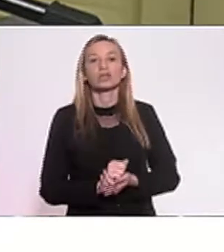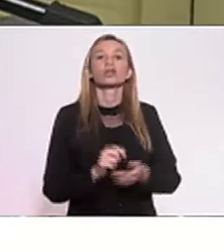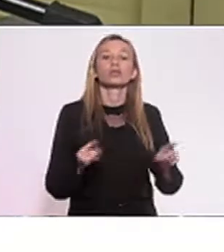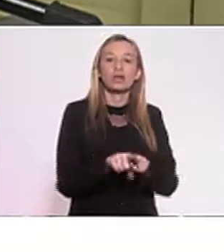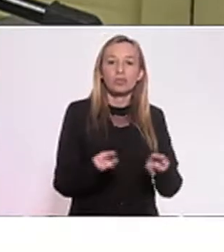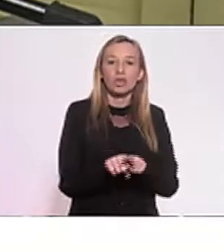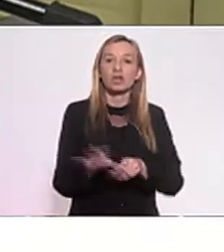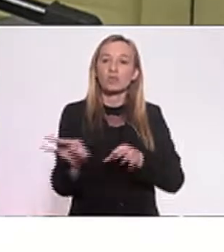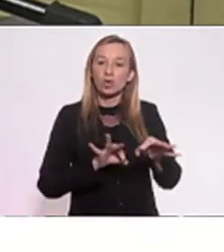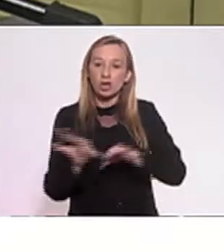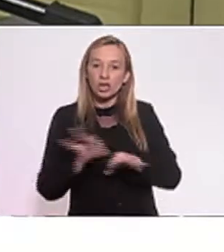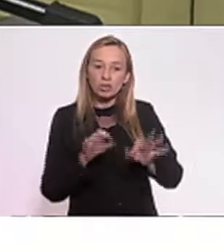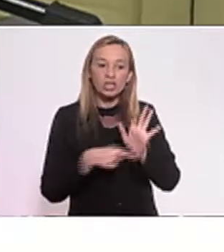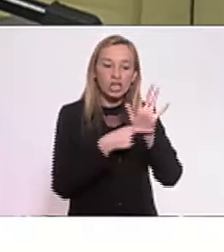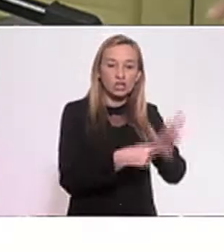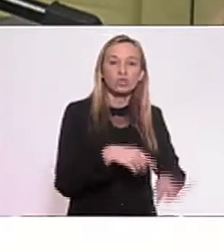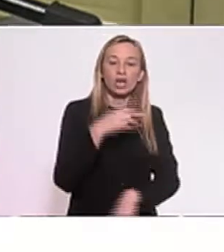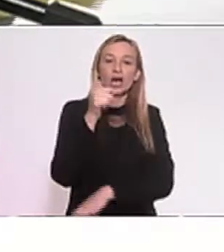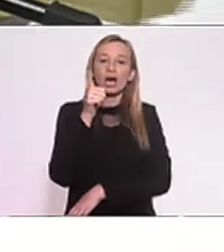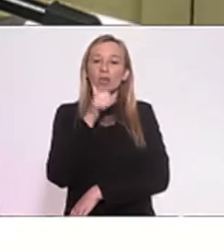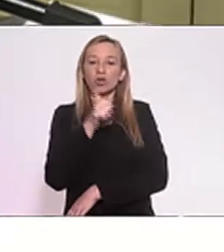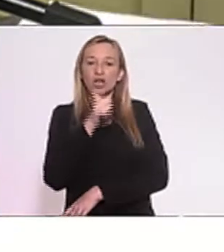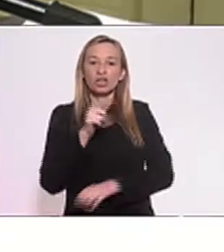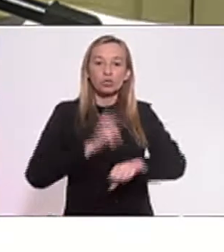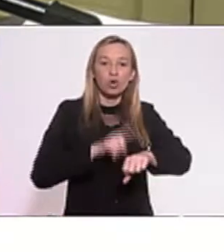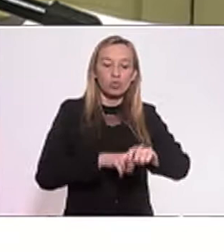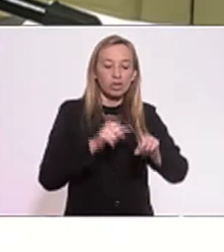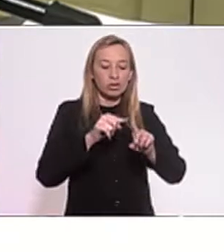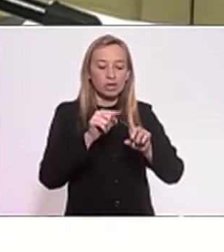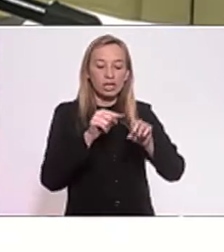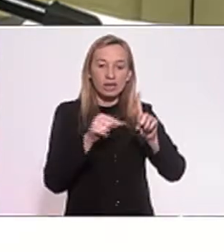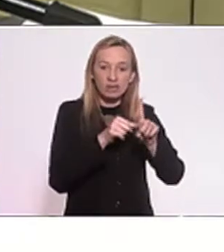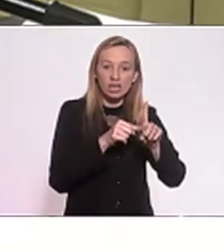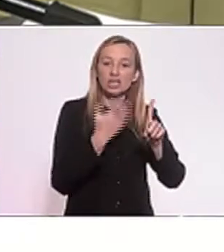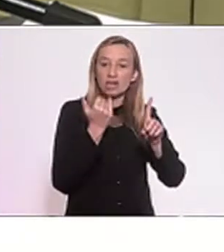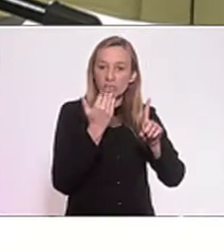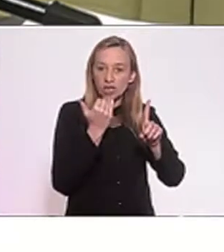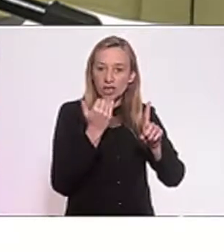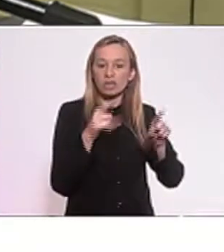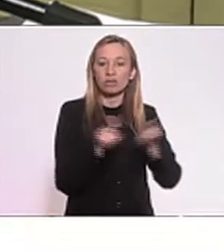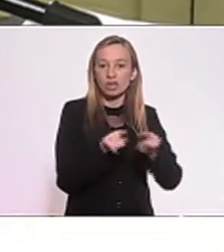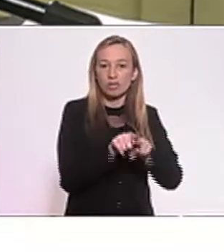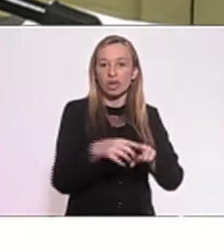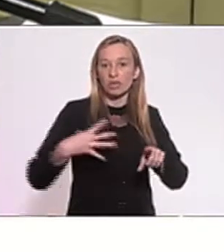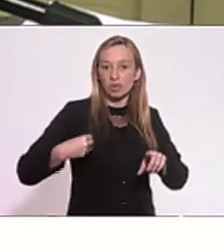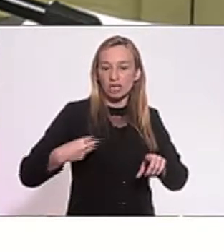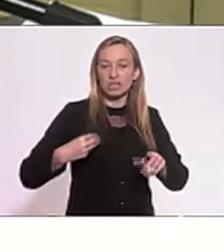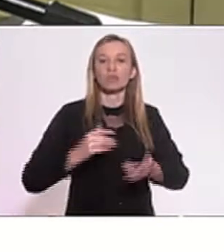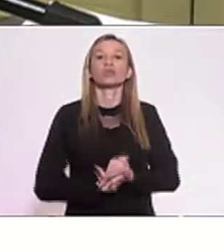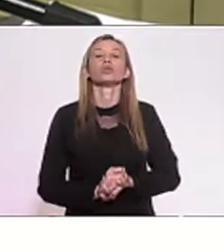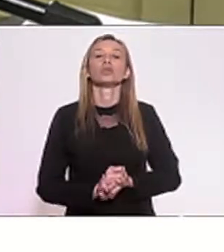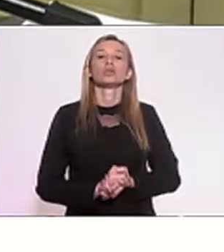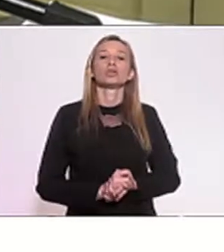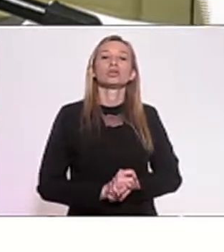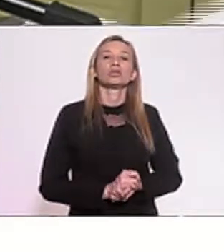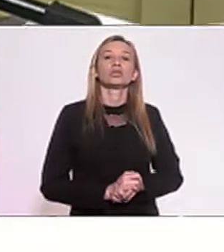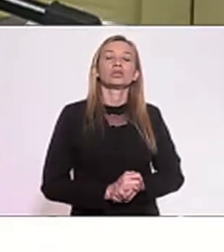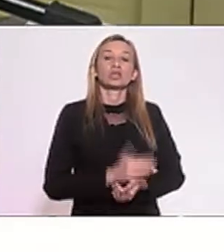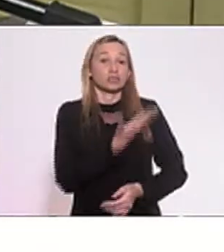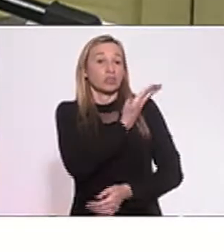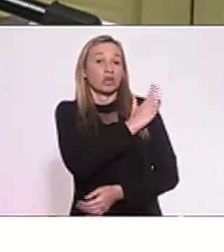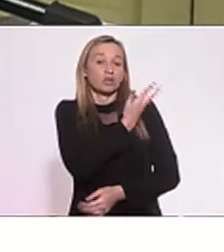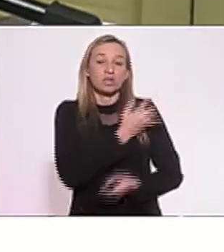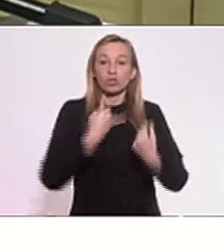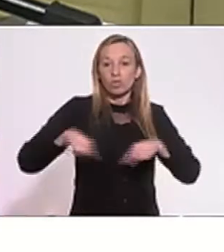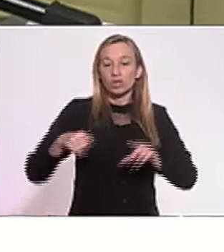à mulher uma nutrição adequada durante a gravidez e a amamentação, conforme a Convenção para a Eliminação da Discriminação